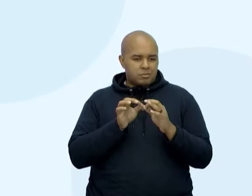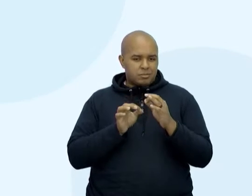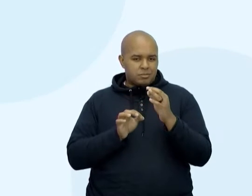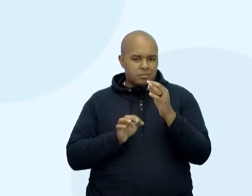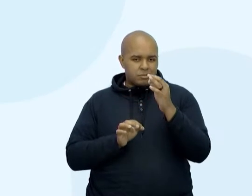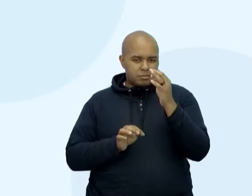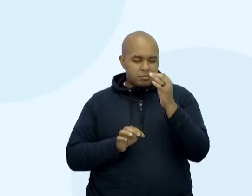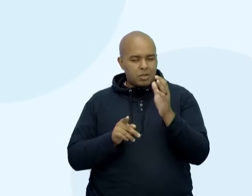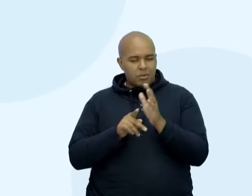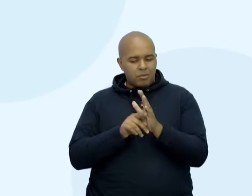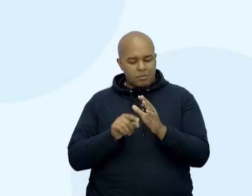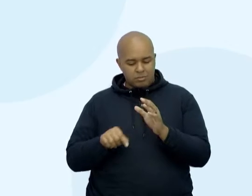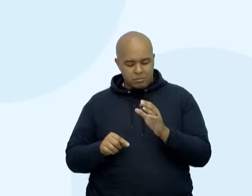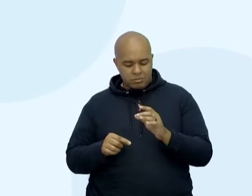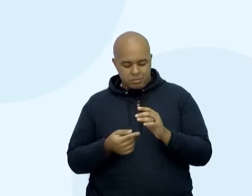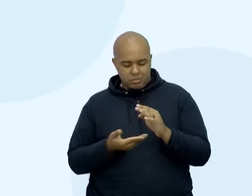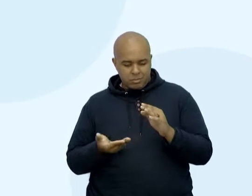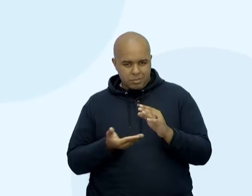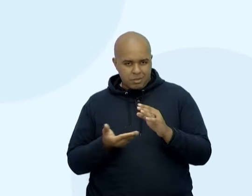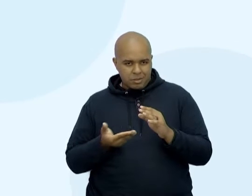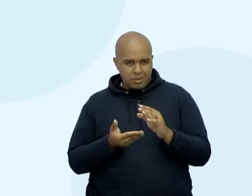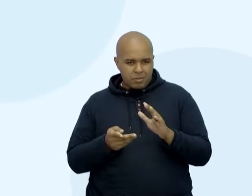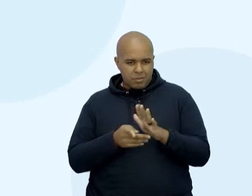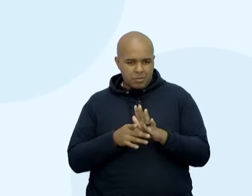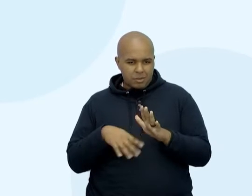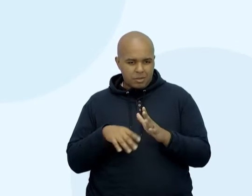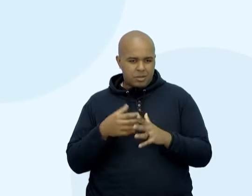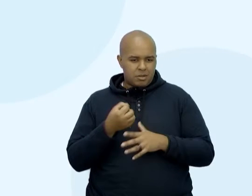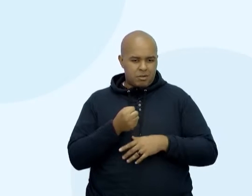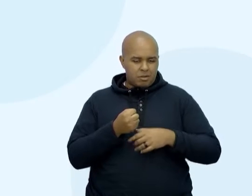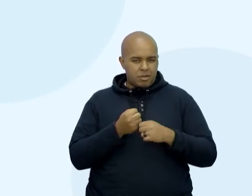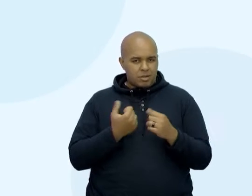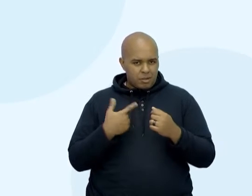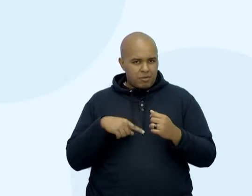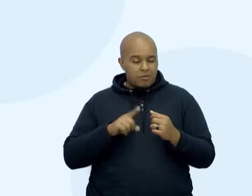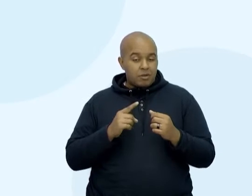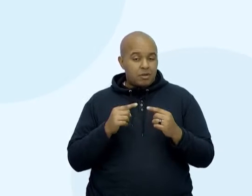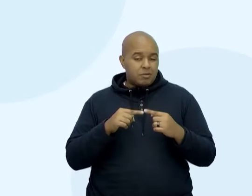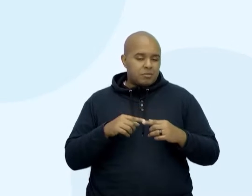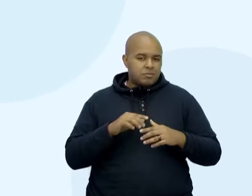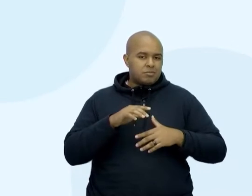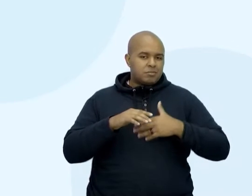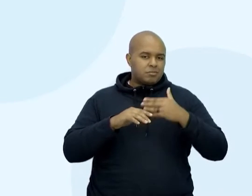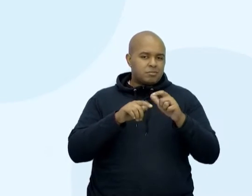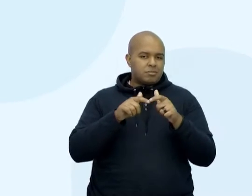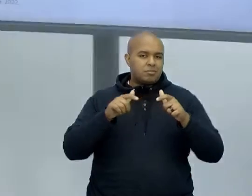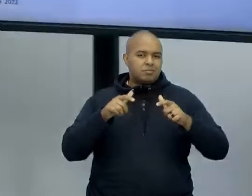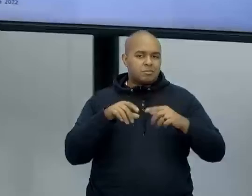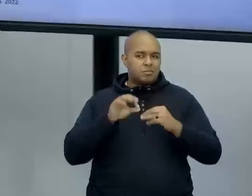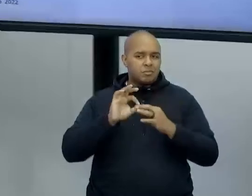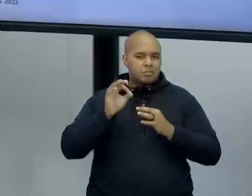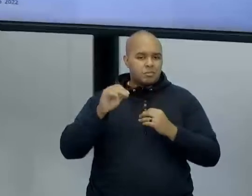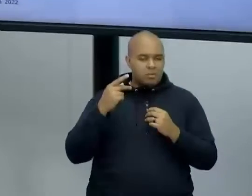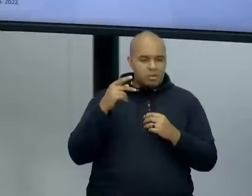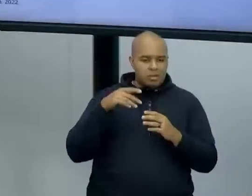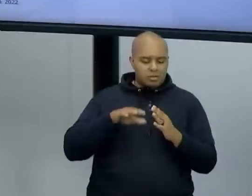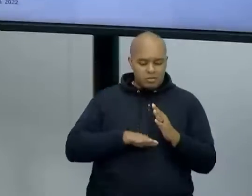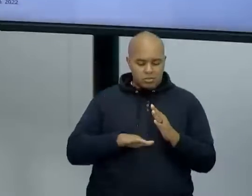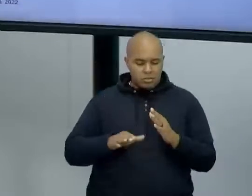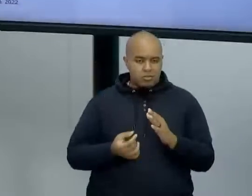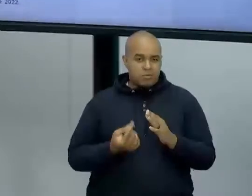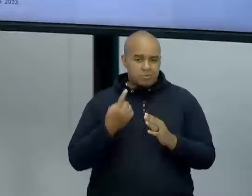distância, da pontinha inferior, dessa corda, ela vai aumentando a distância dela do